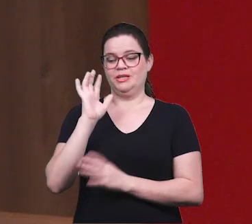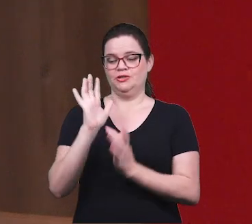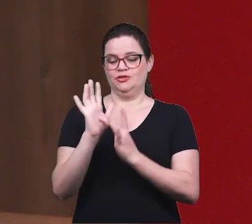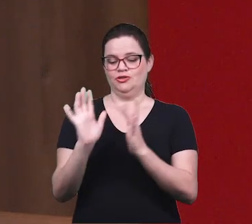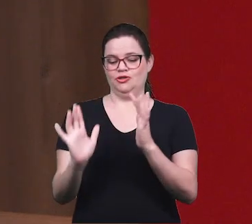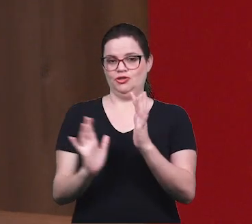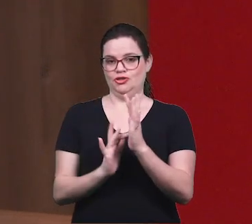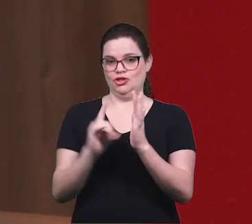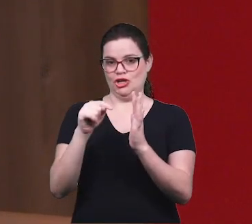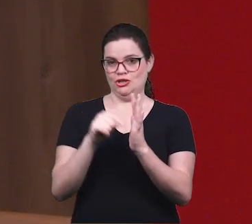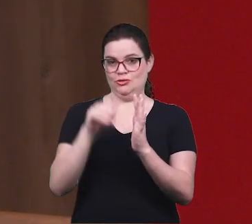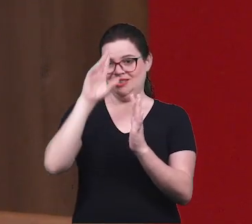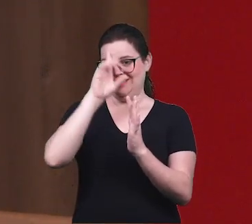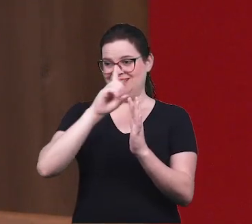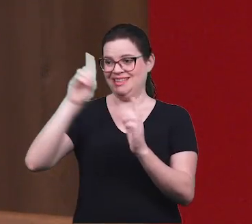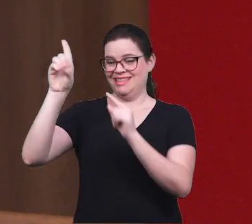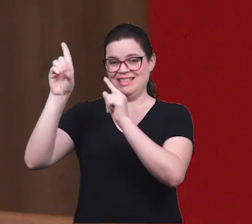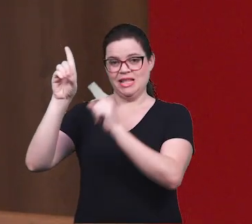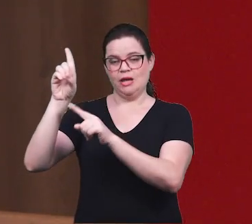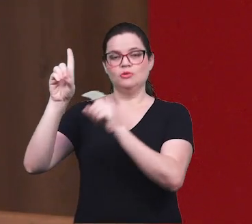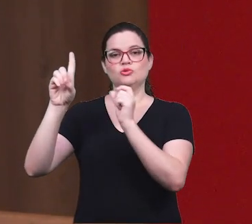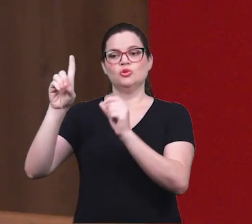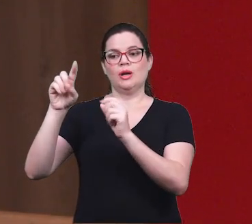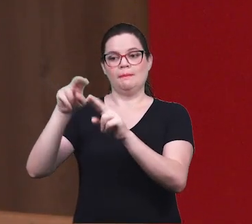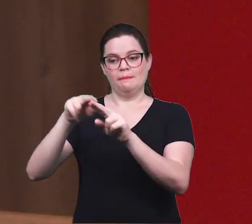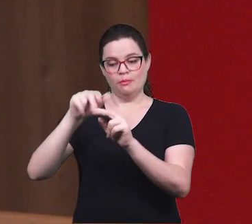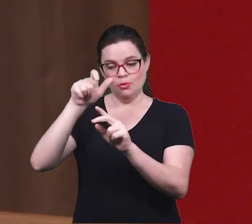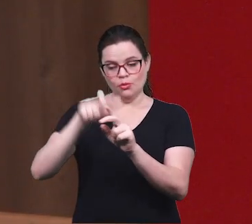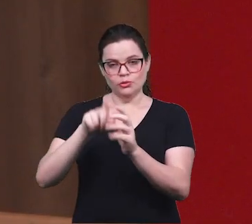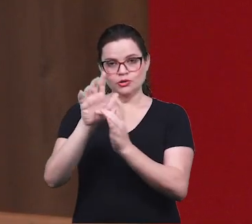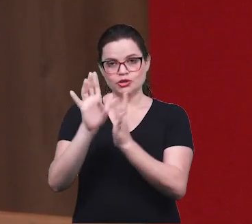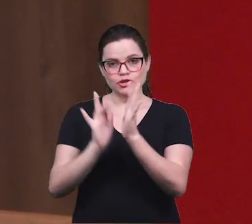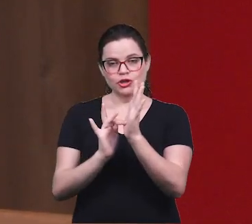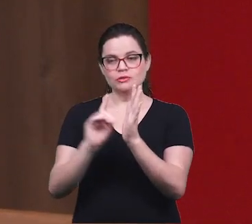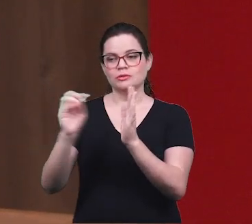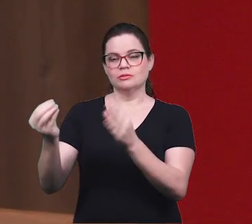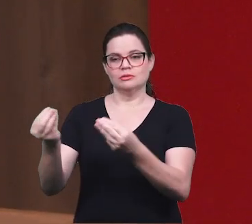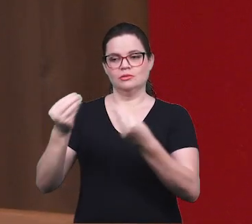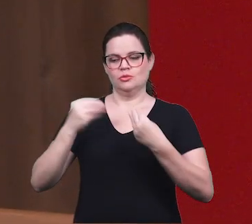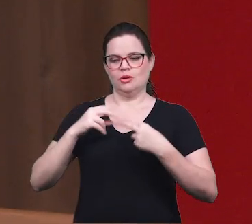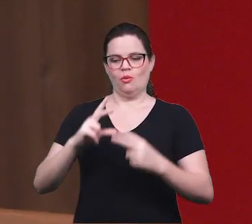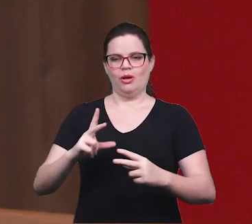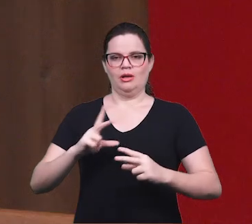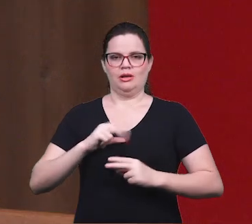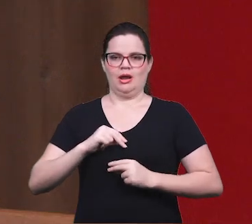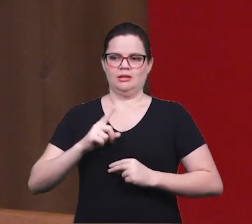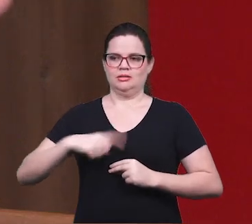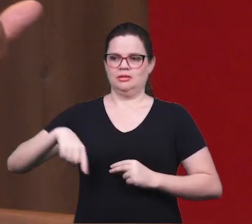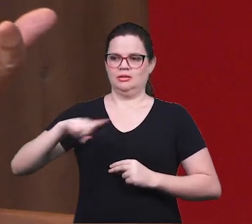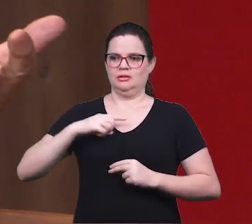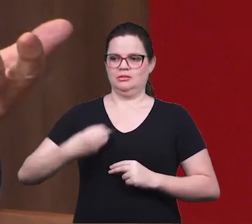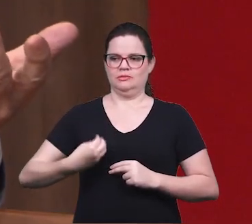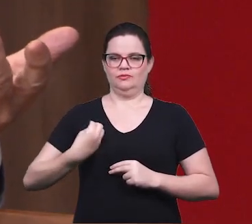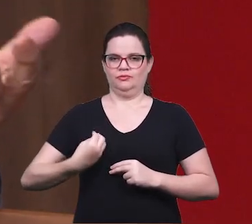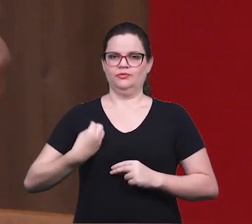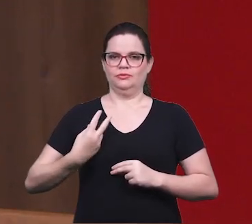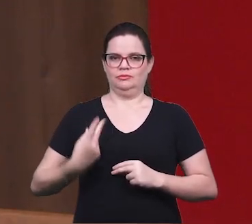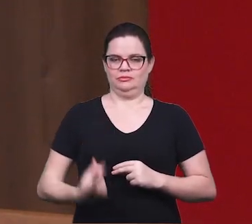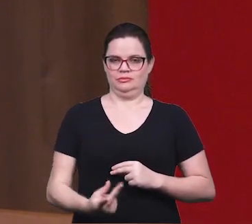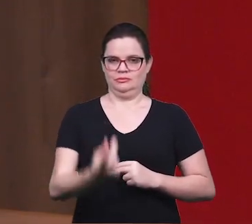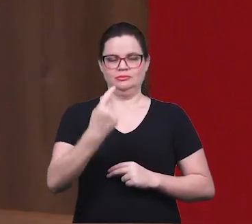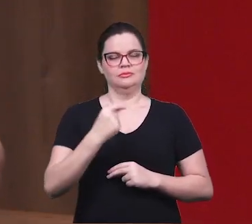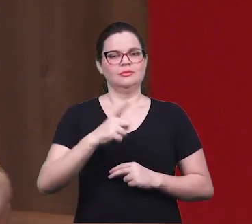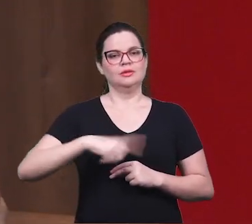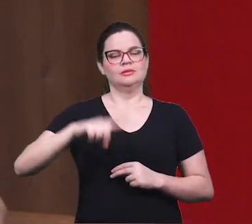Jesus, ele nos fez idôneos para a herança celestial. Aqui nós lembramos